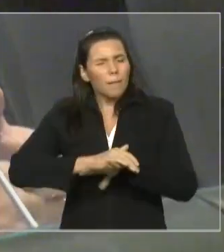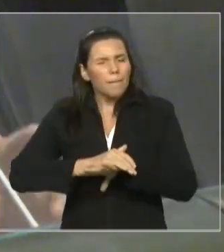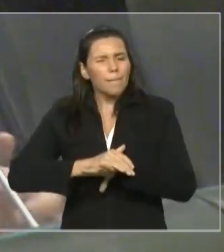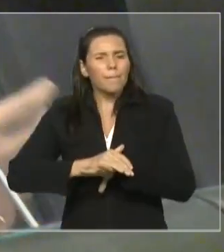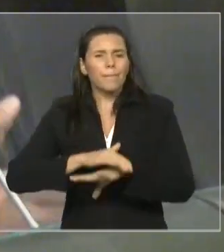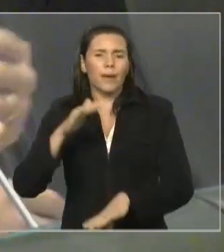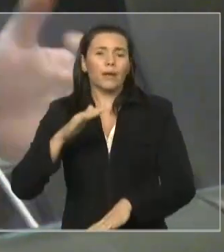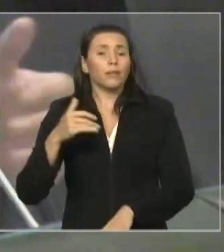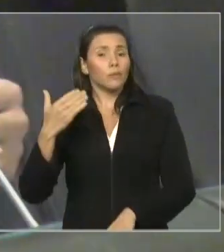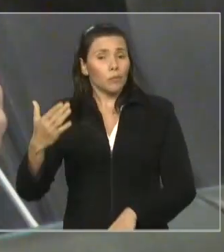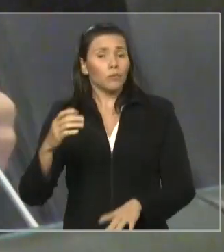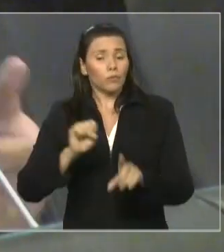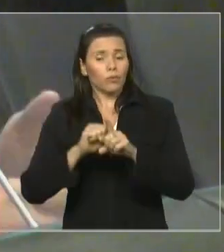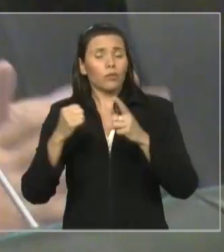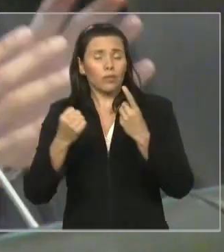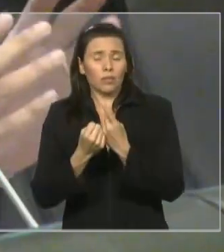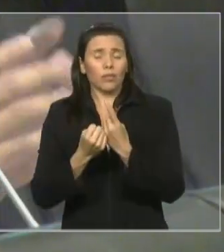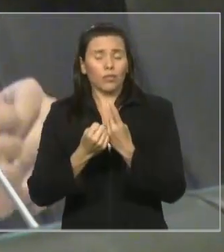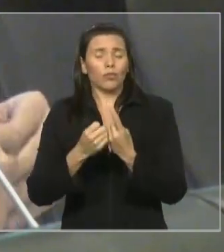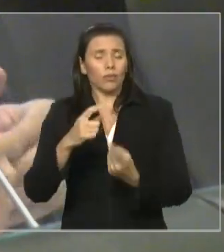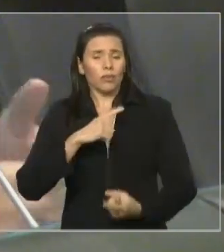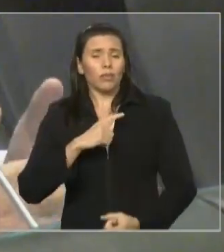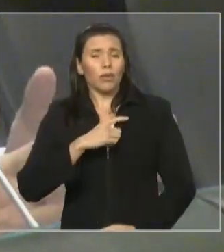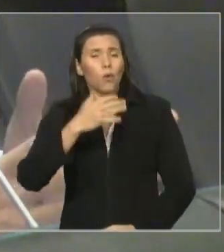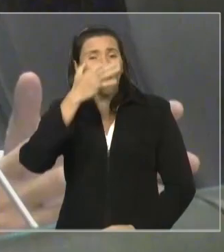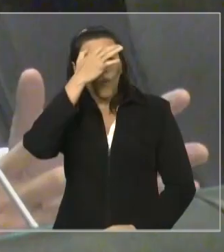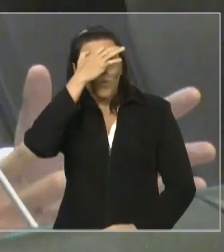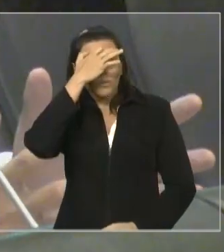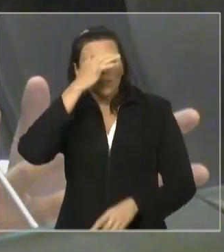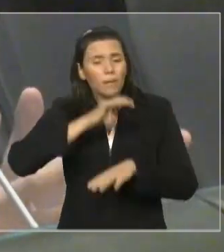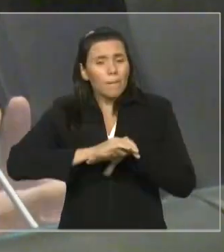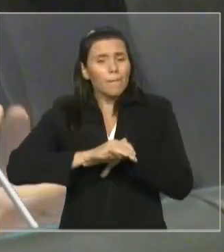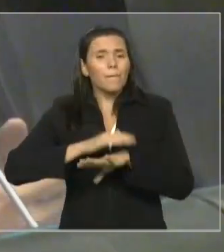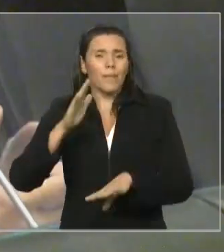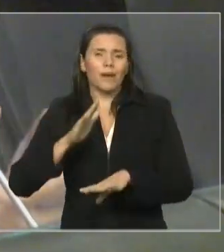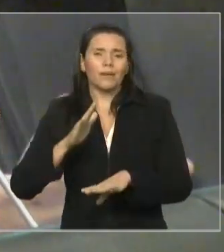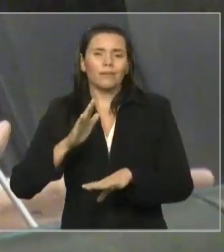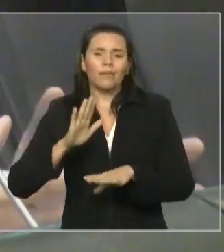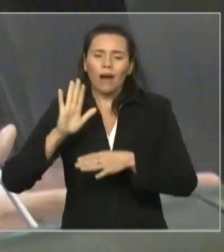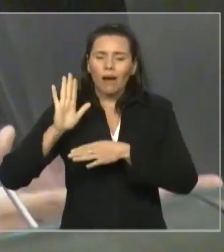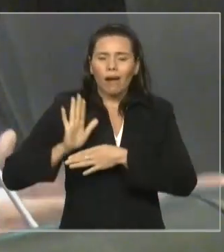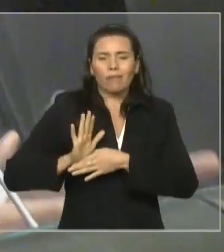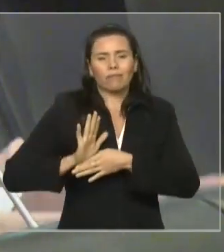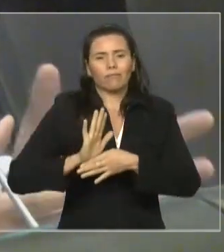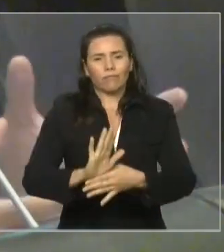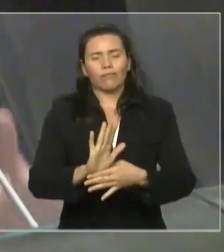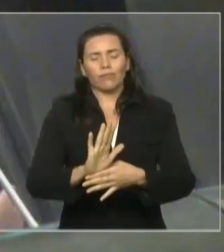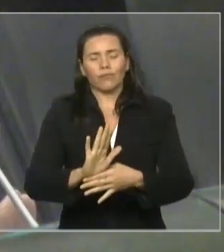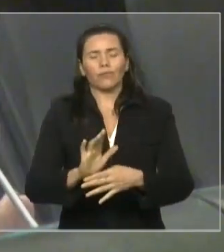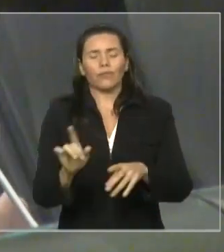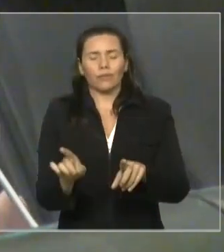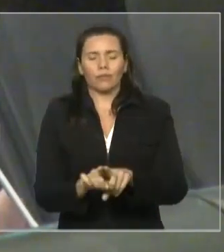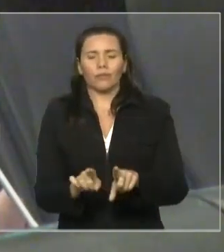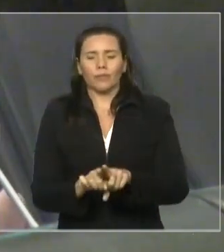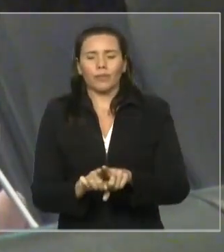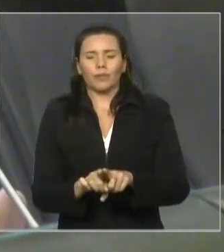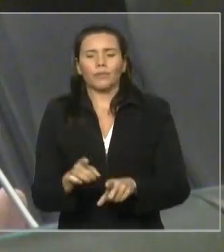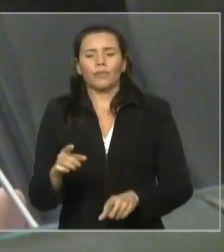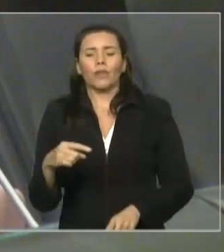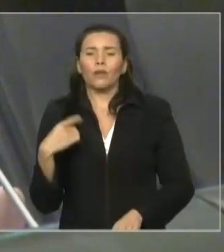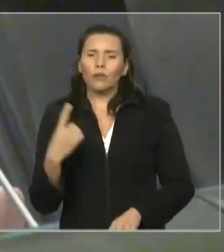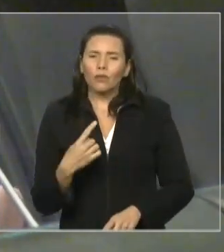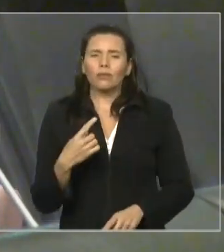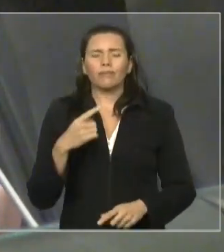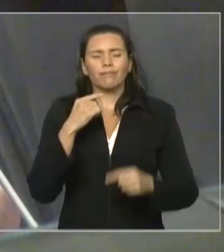conscientizada, sensibilizada para as pautas mais diversas que a gente vem tendo hoje em dia, a gente, na verdade, vem debatendo direitos de uma